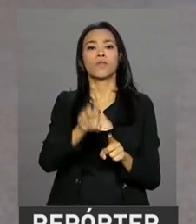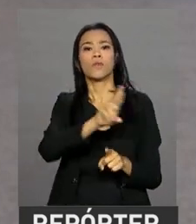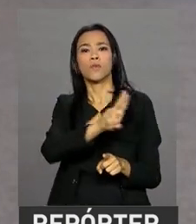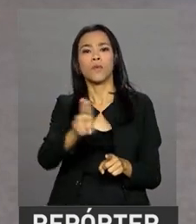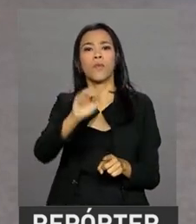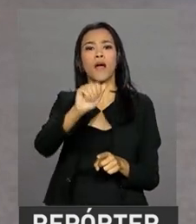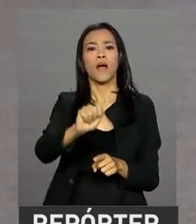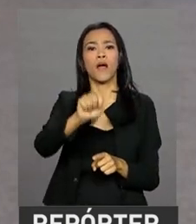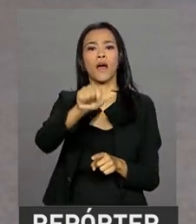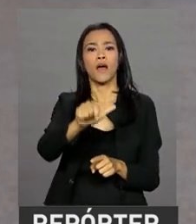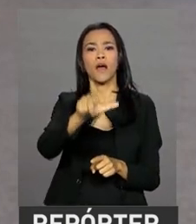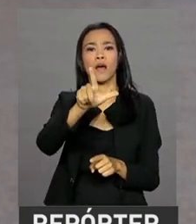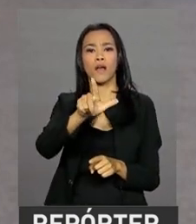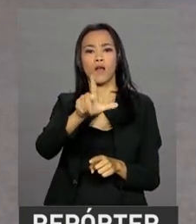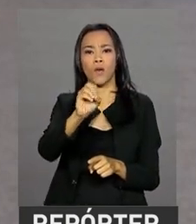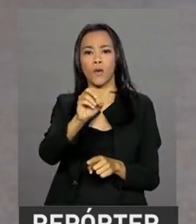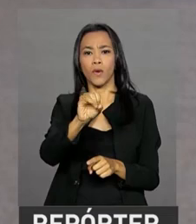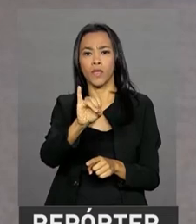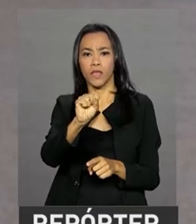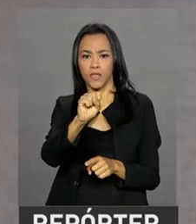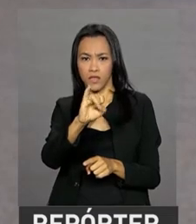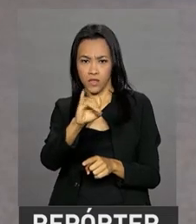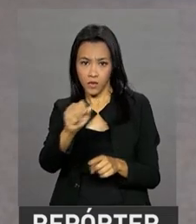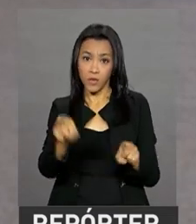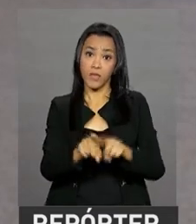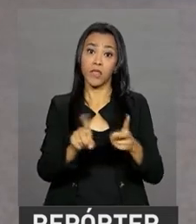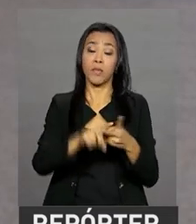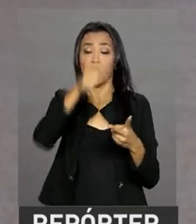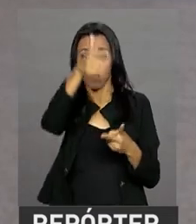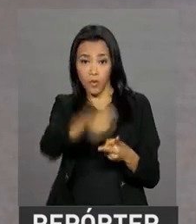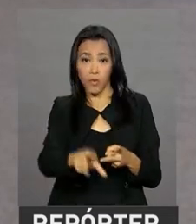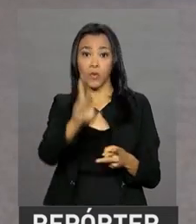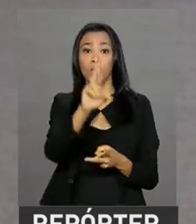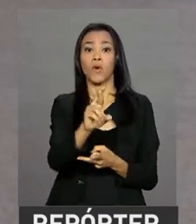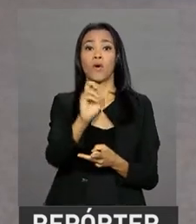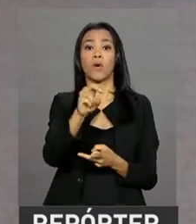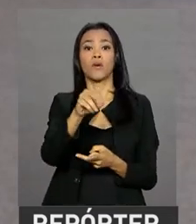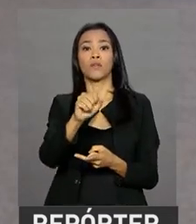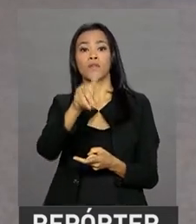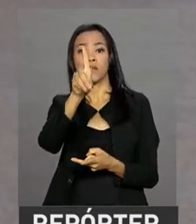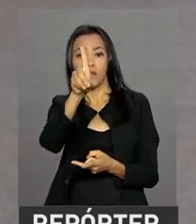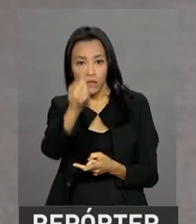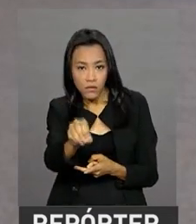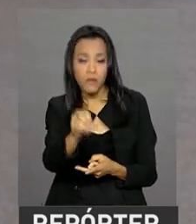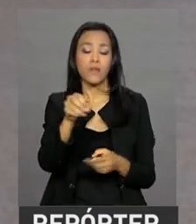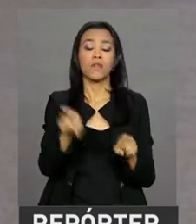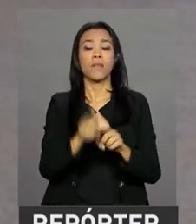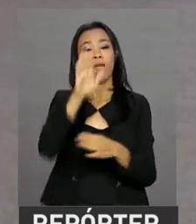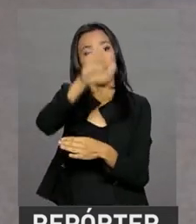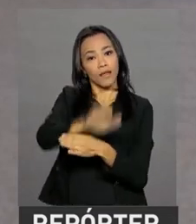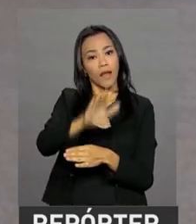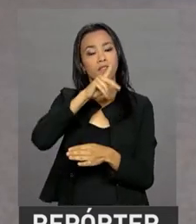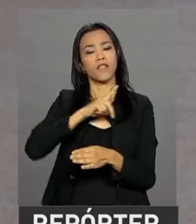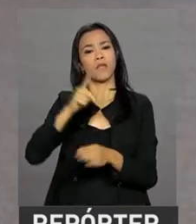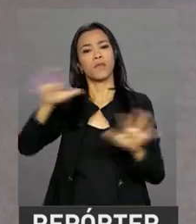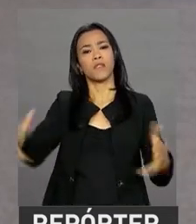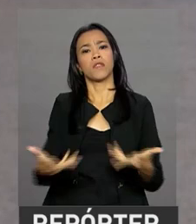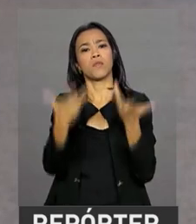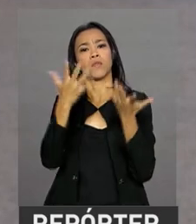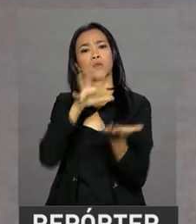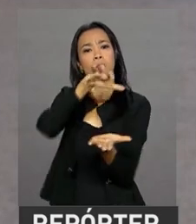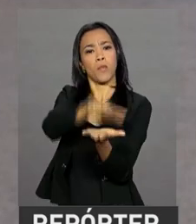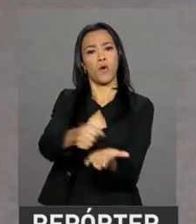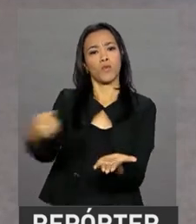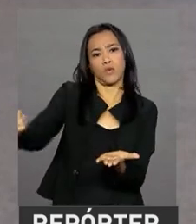Nunes Ferreira, e do Trabalho, Ronaldo Nogueira. E já no final da tarde, o presidente Michel Temer participa da cerimônia de posse